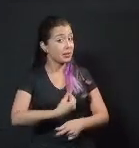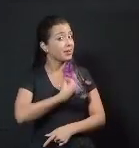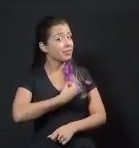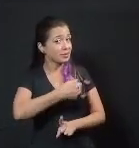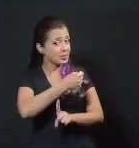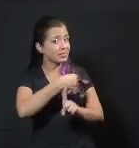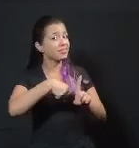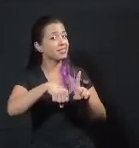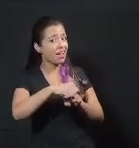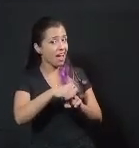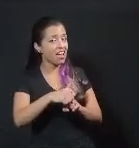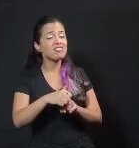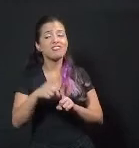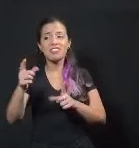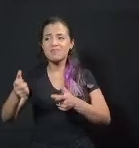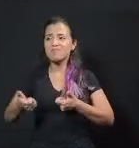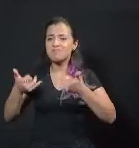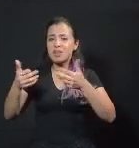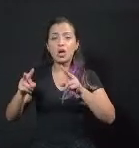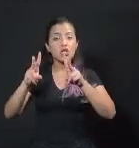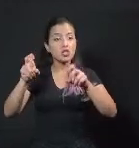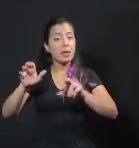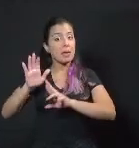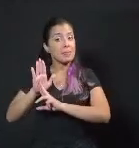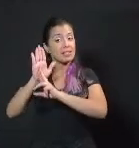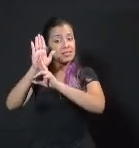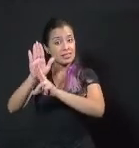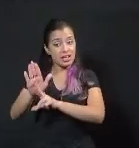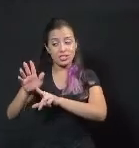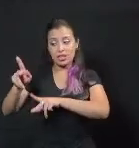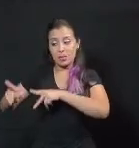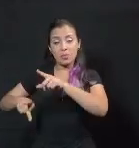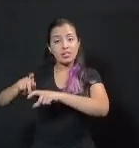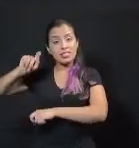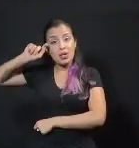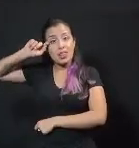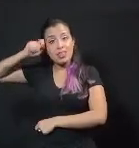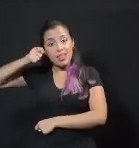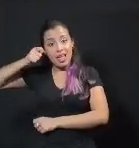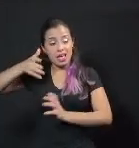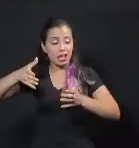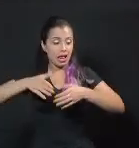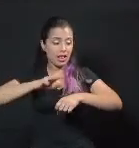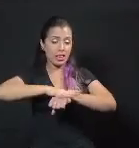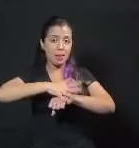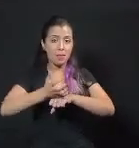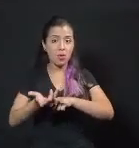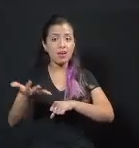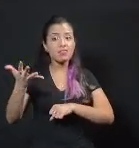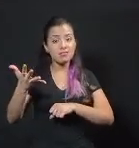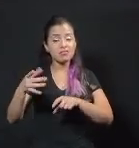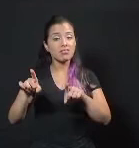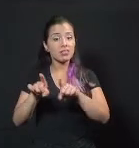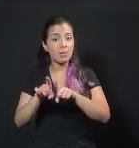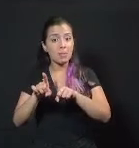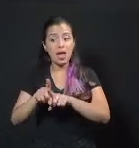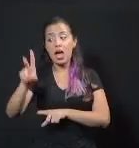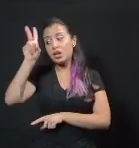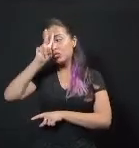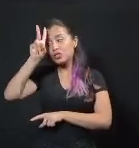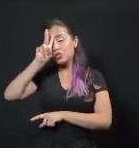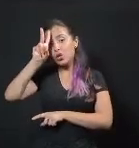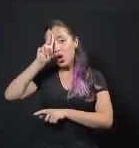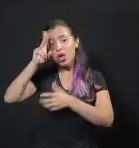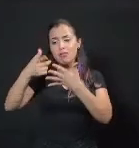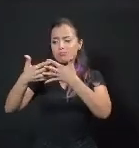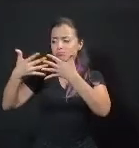que essa fala sobre a representação da população negra na democracia e também pela história da população negra na construção do